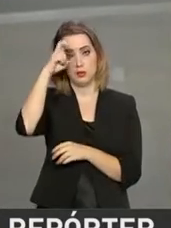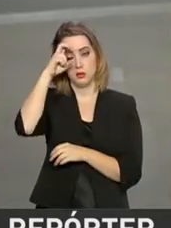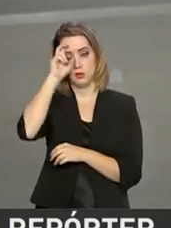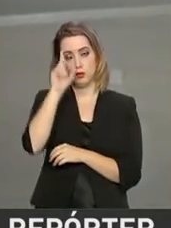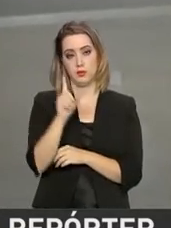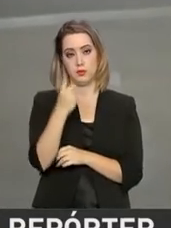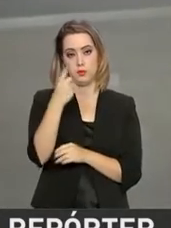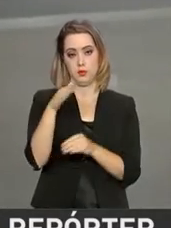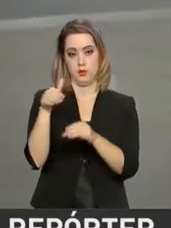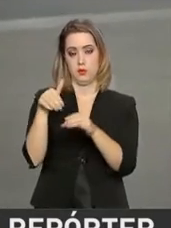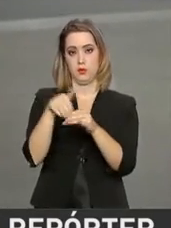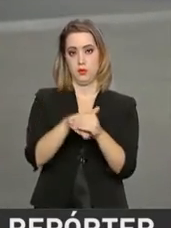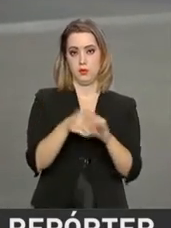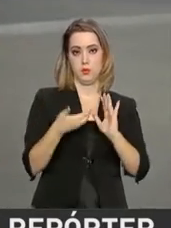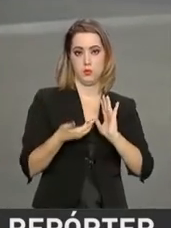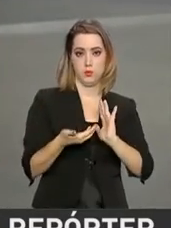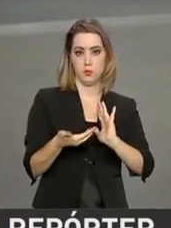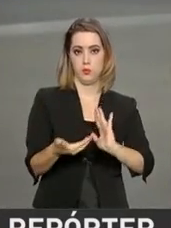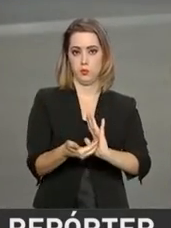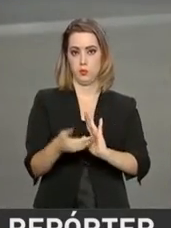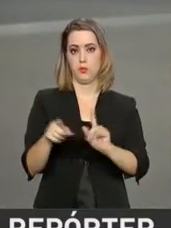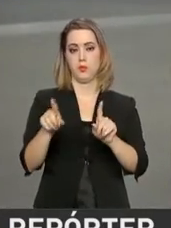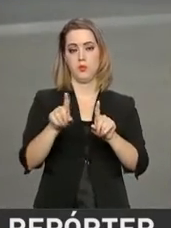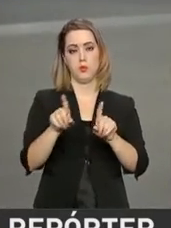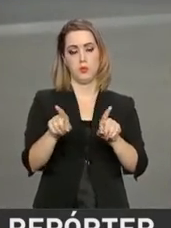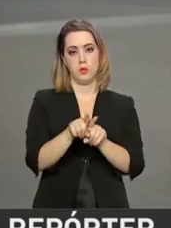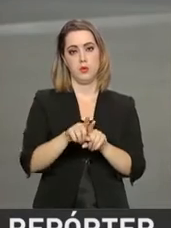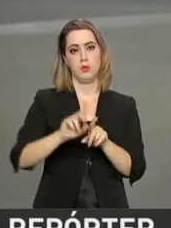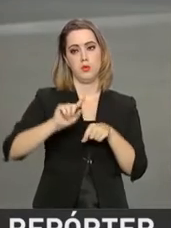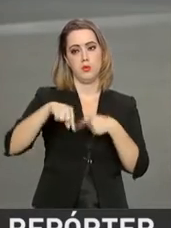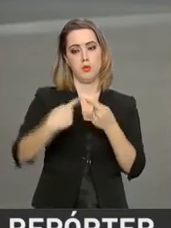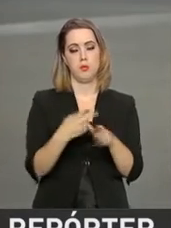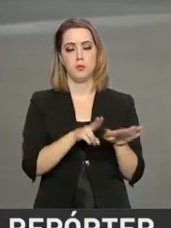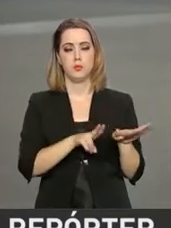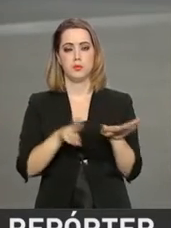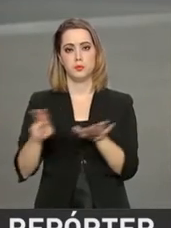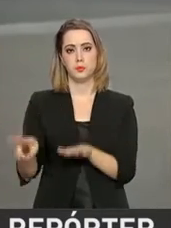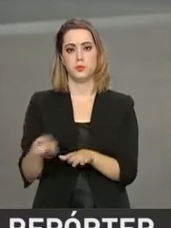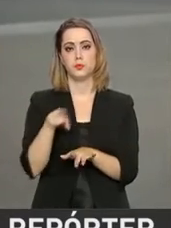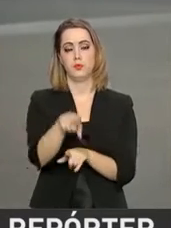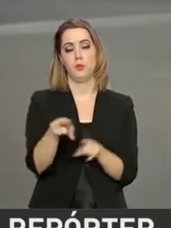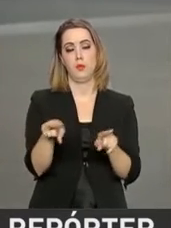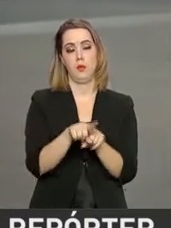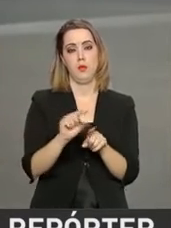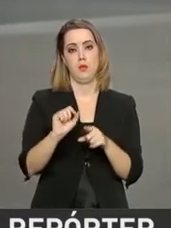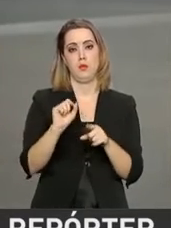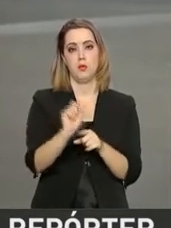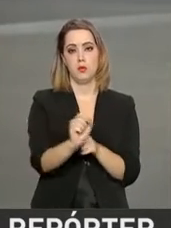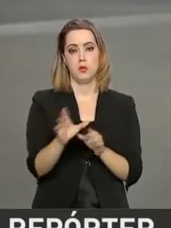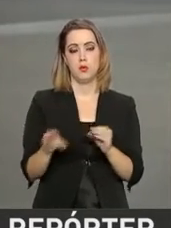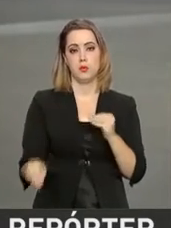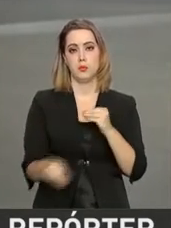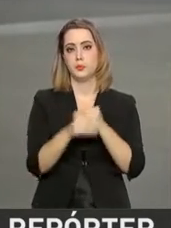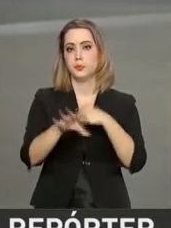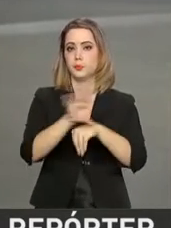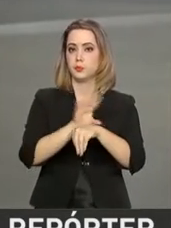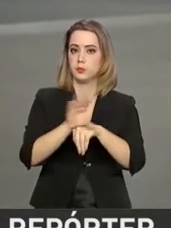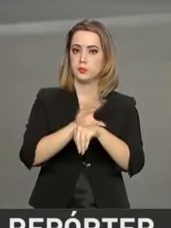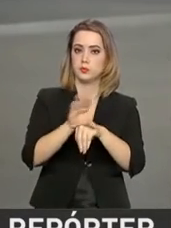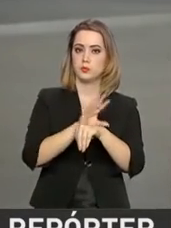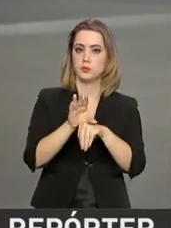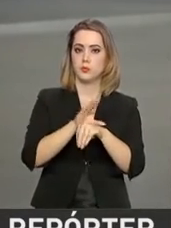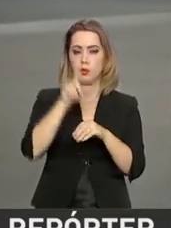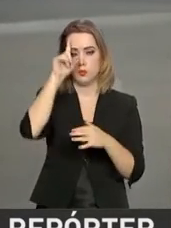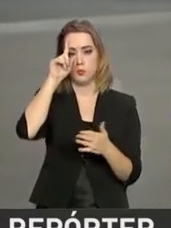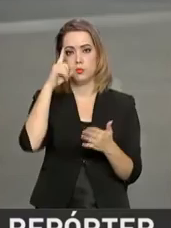primeiro turno no plenário da Câmara dos Deputados, na semana que vem. A proposta de emenda à Constituição estabelece que o aumento